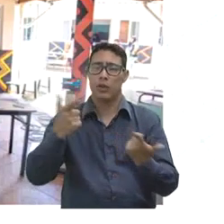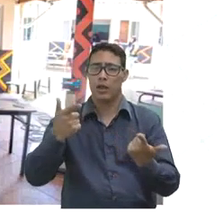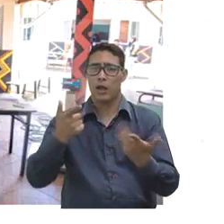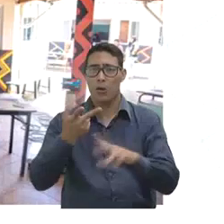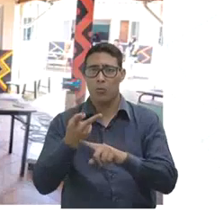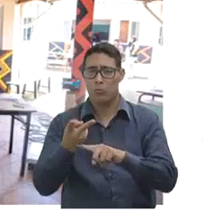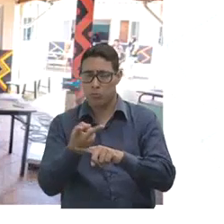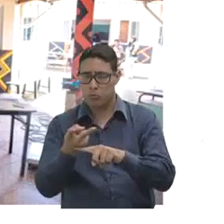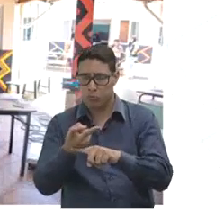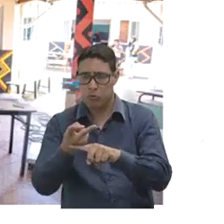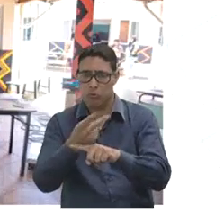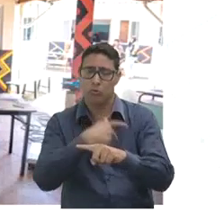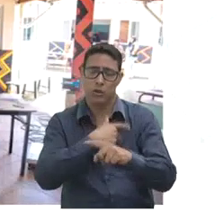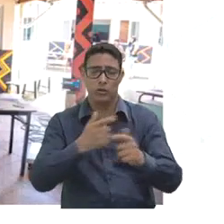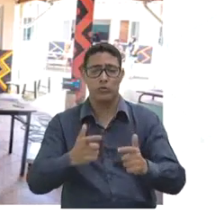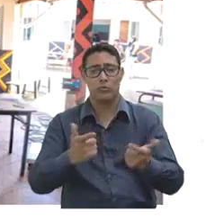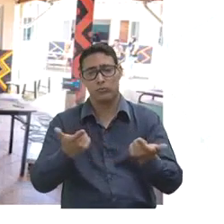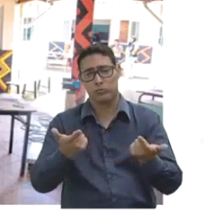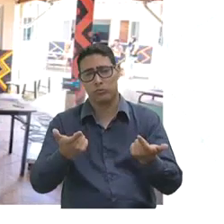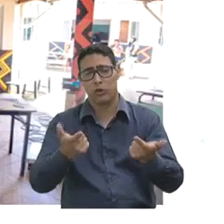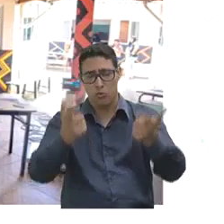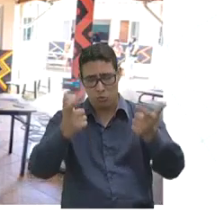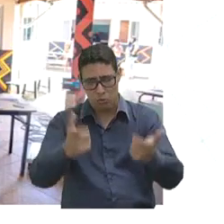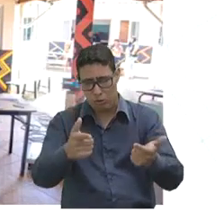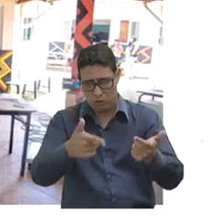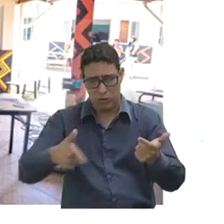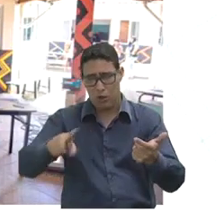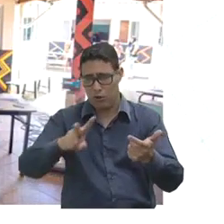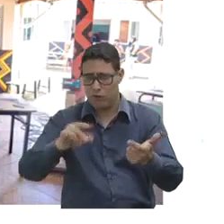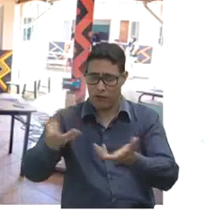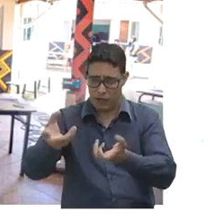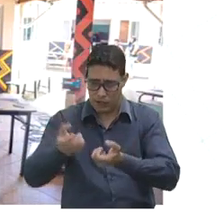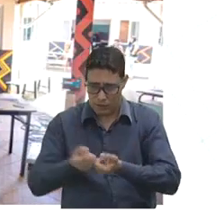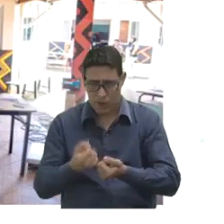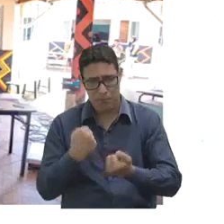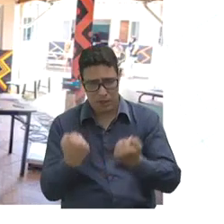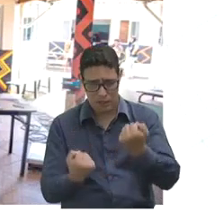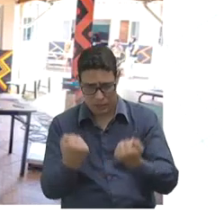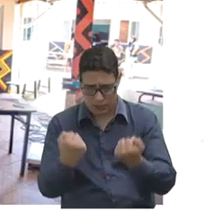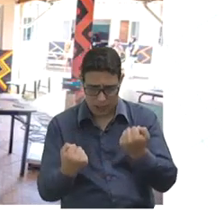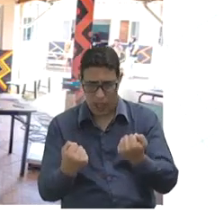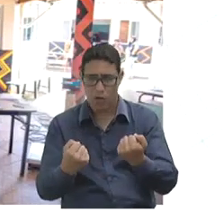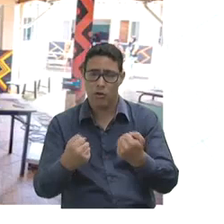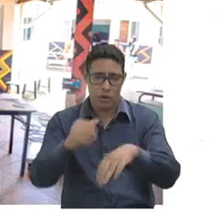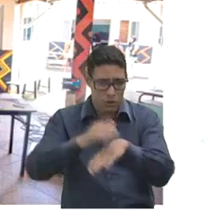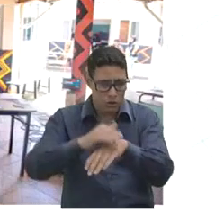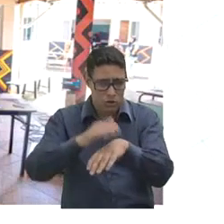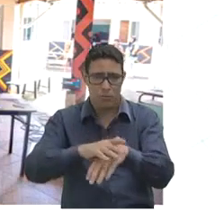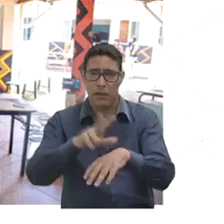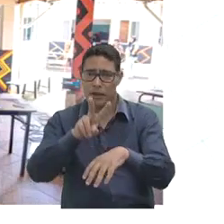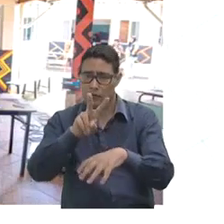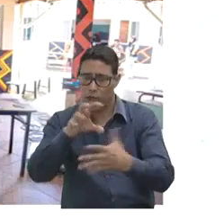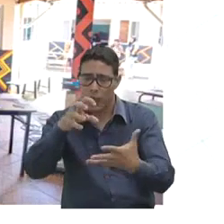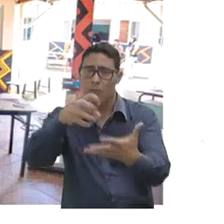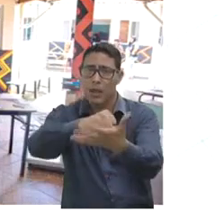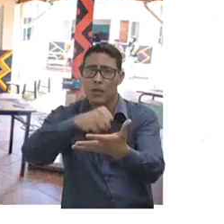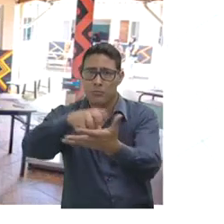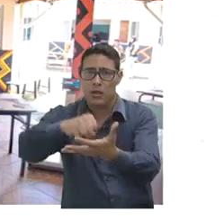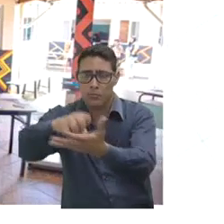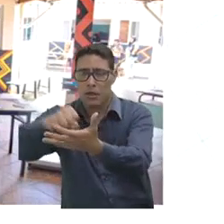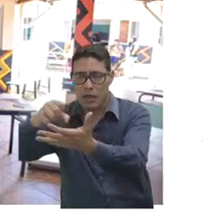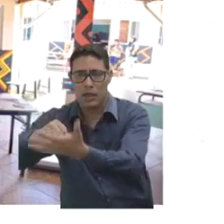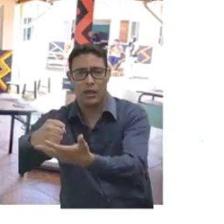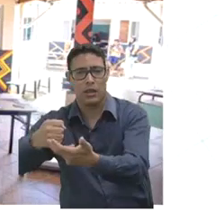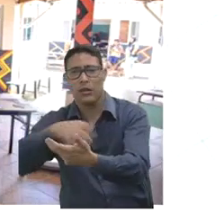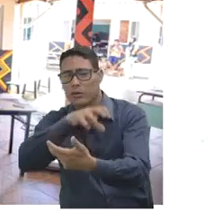de entidades que receberão carros né Para apoiar no resgate dos animais domésticos em todos os estados de